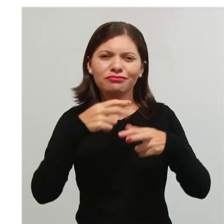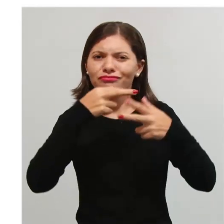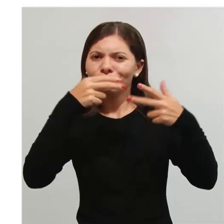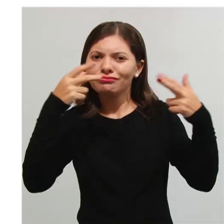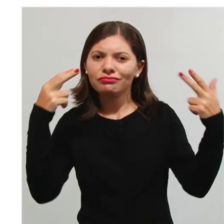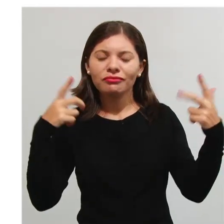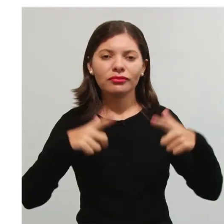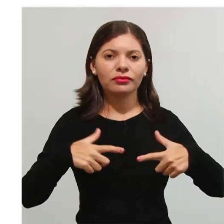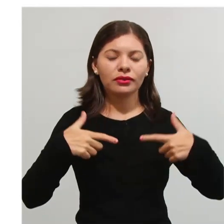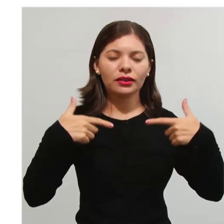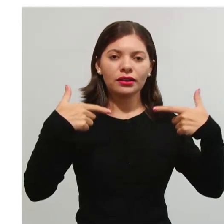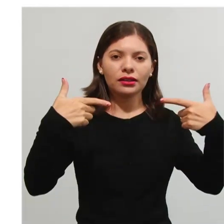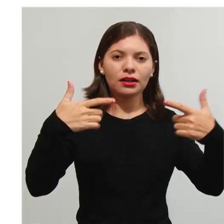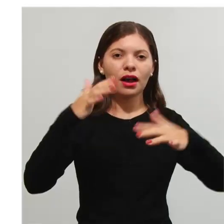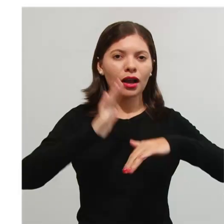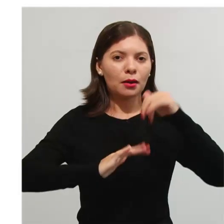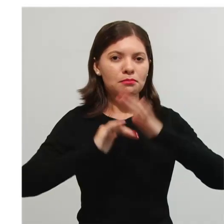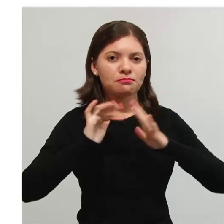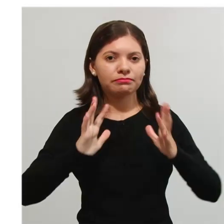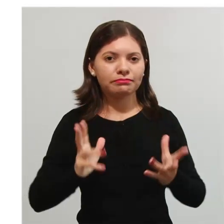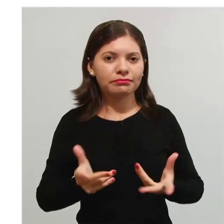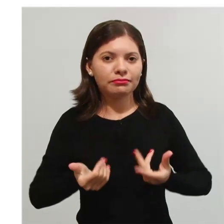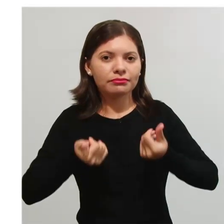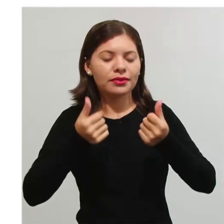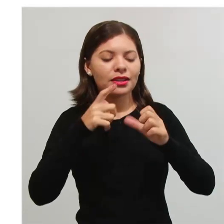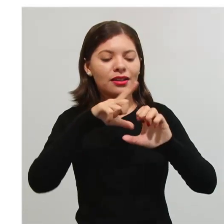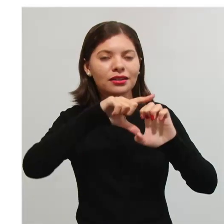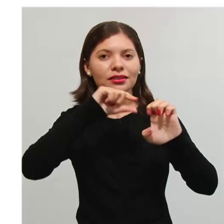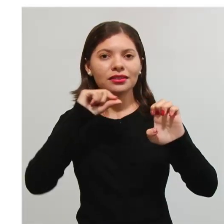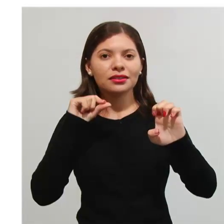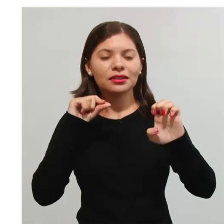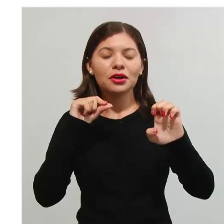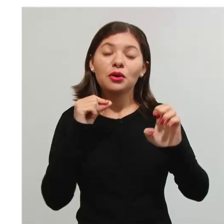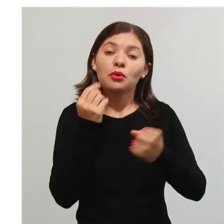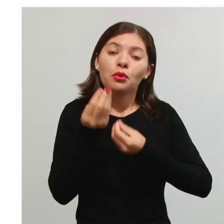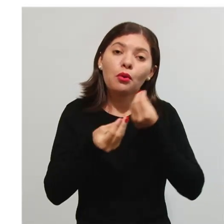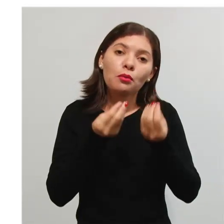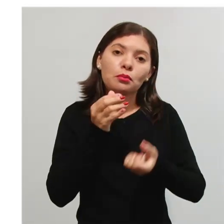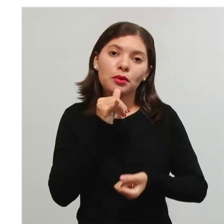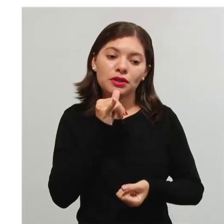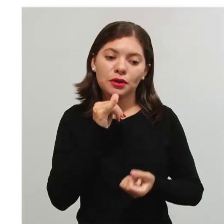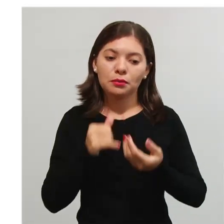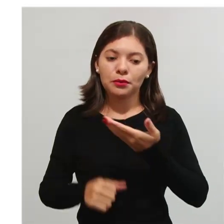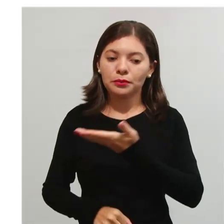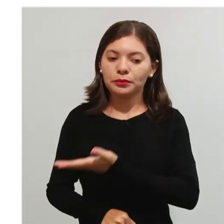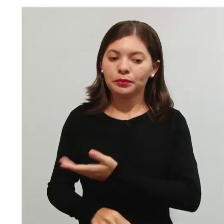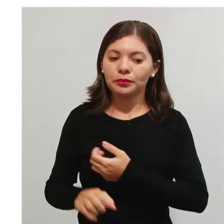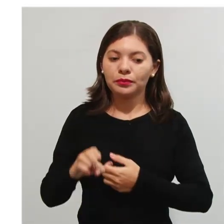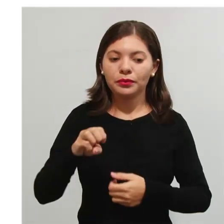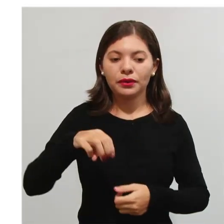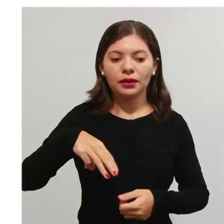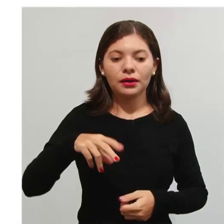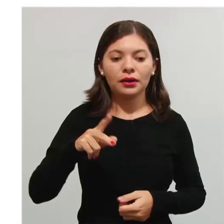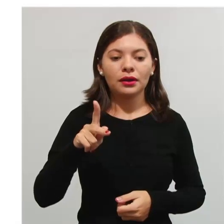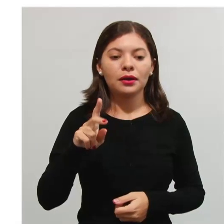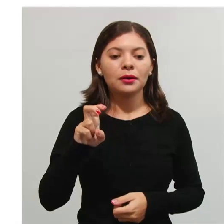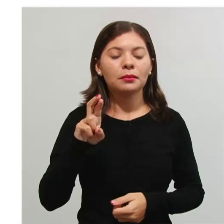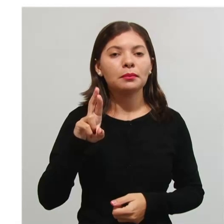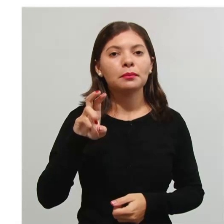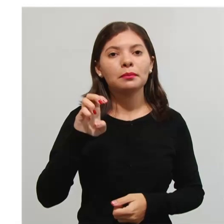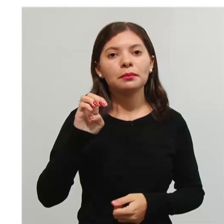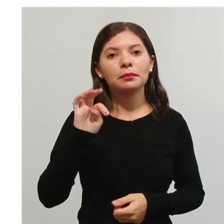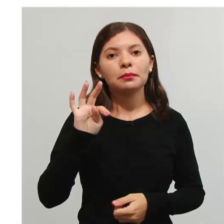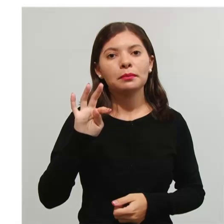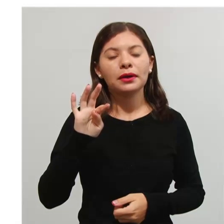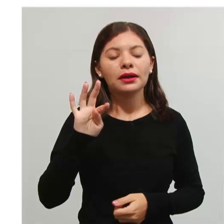voltadas à capacitação do empreendedor, como os programas do Empretec e Jovem Empreendedor